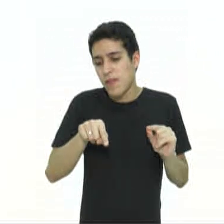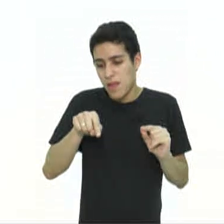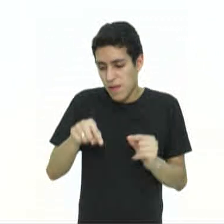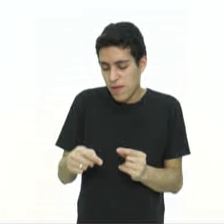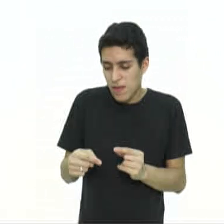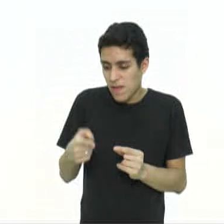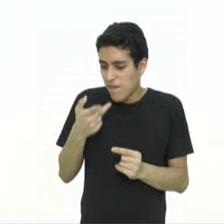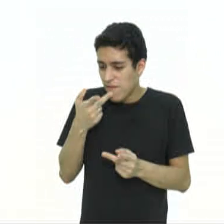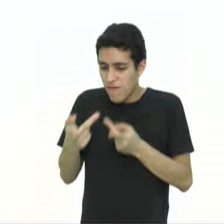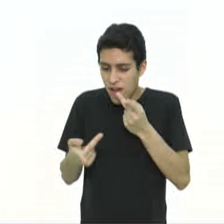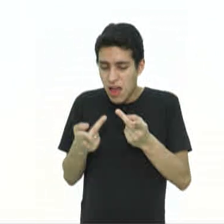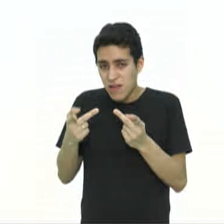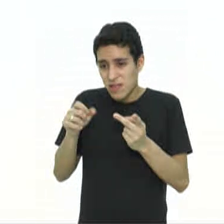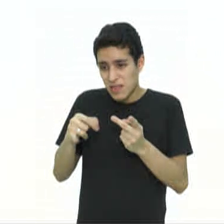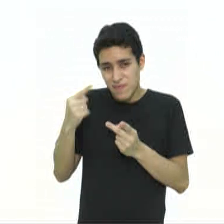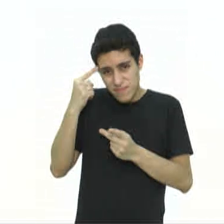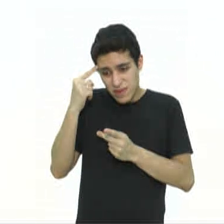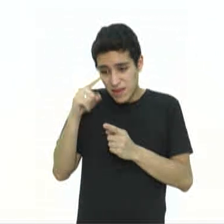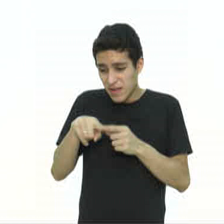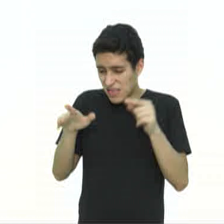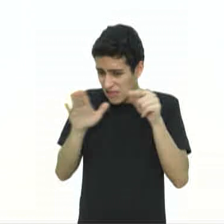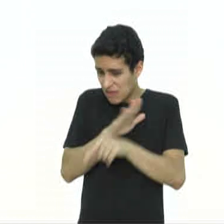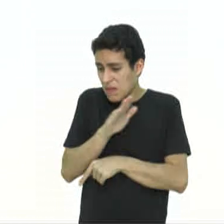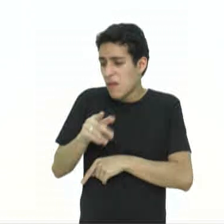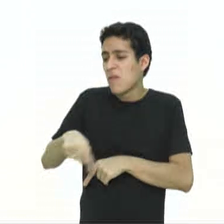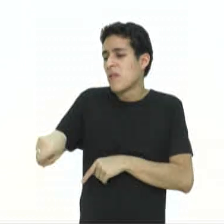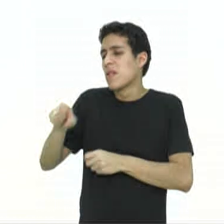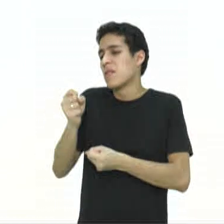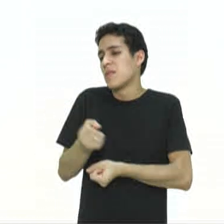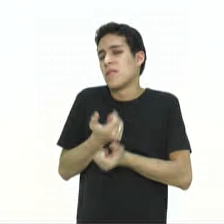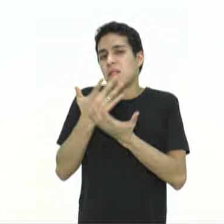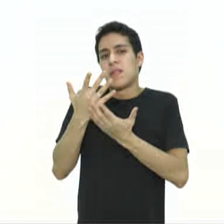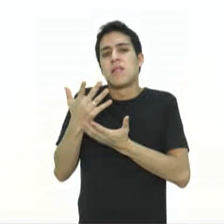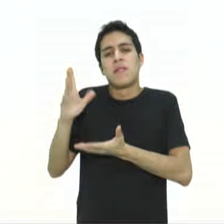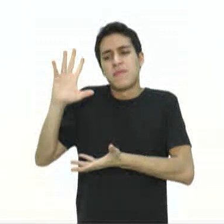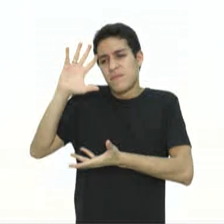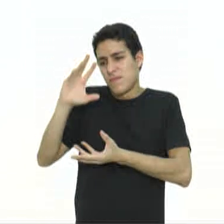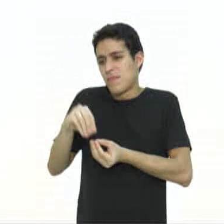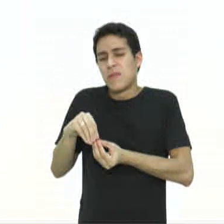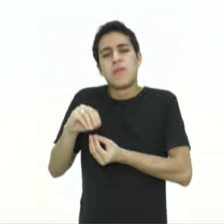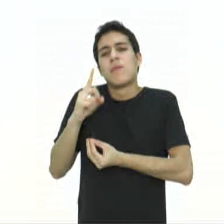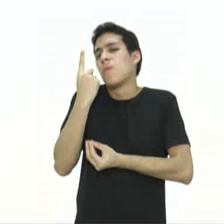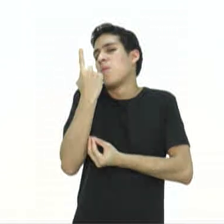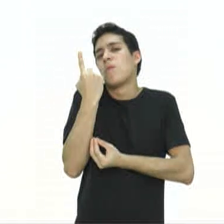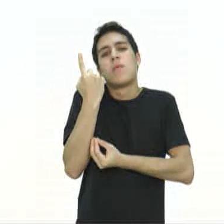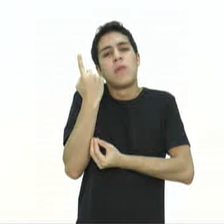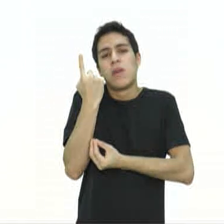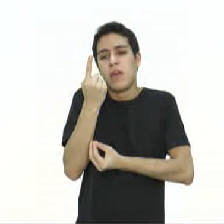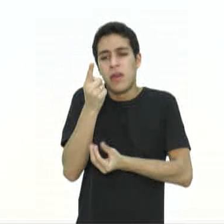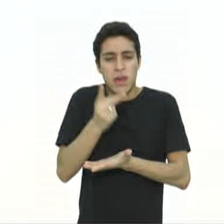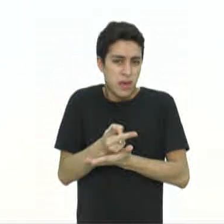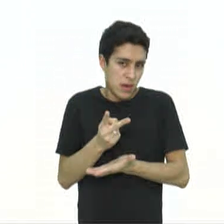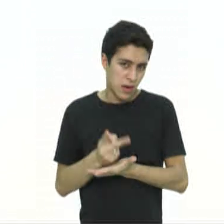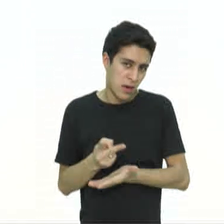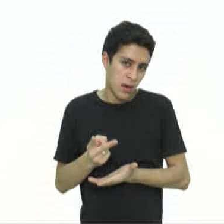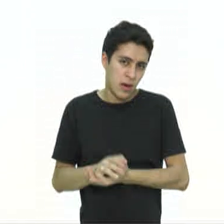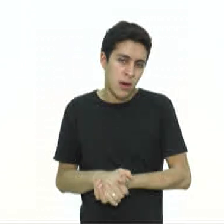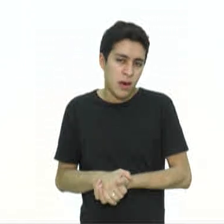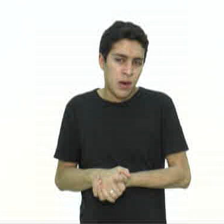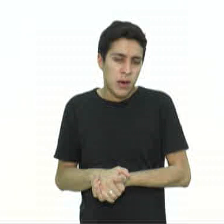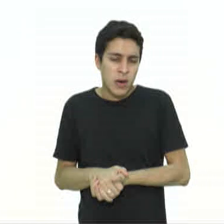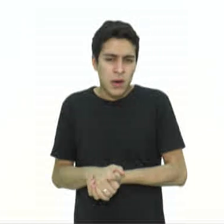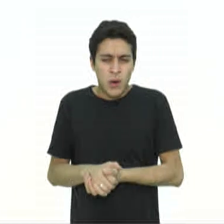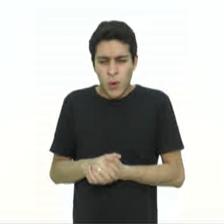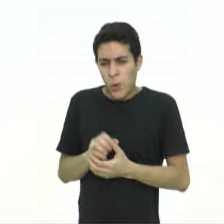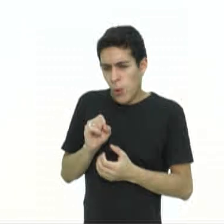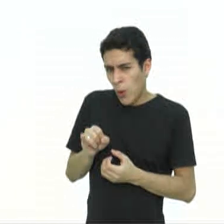pensassem, mas se os interrogarmos sobre o que dizem, dão a entender somente uma coisa, e sempre a mesma. E quando